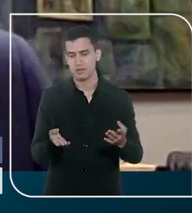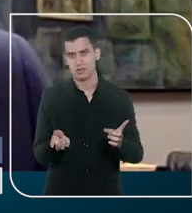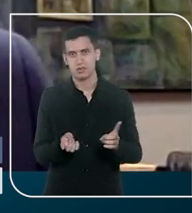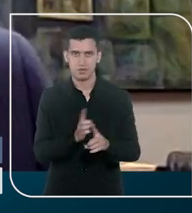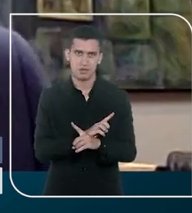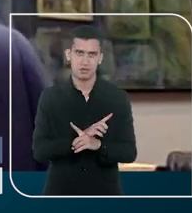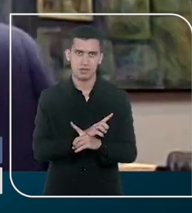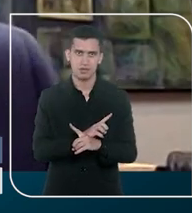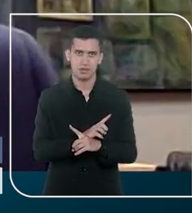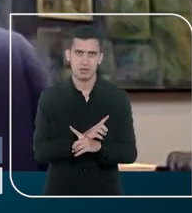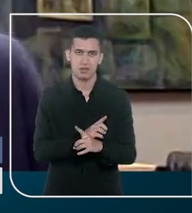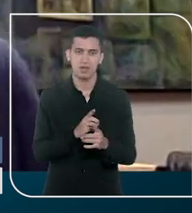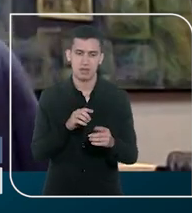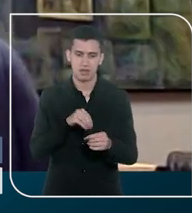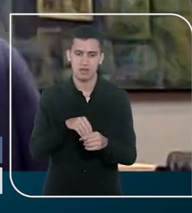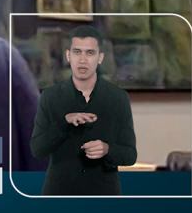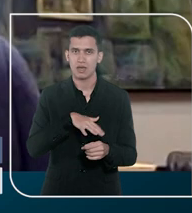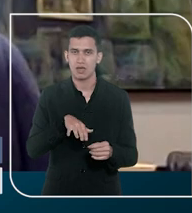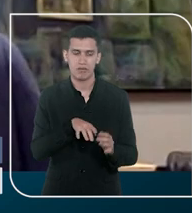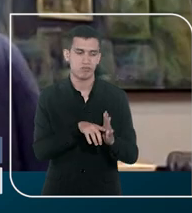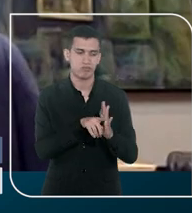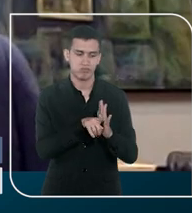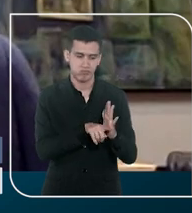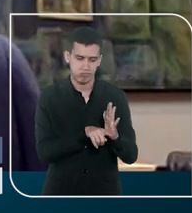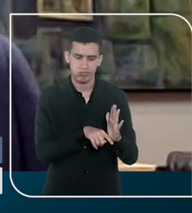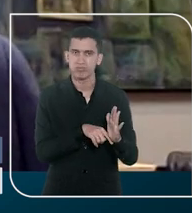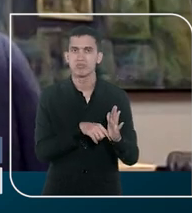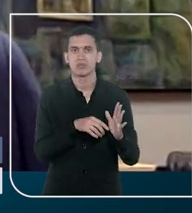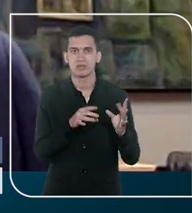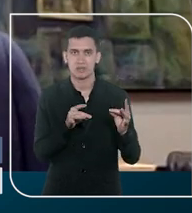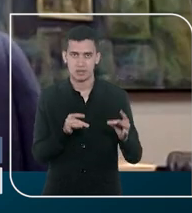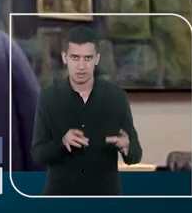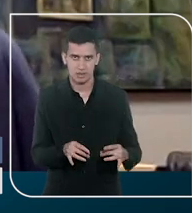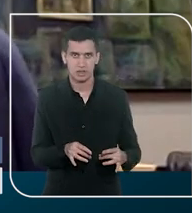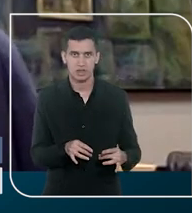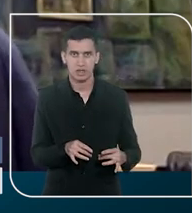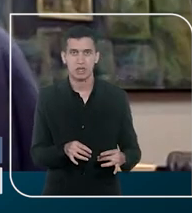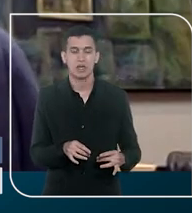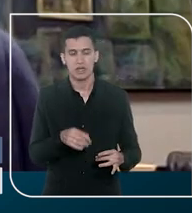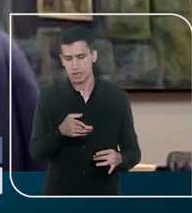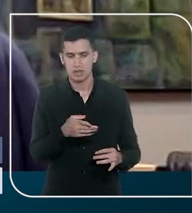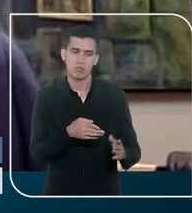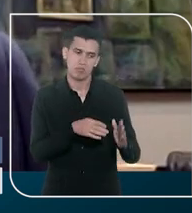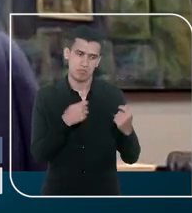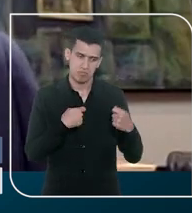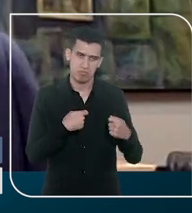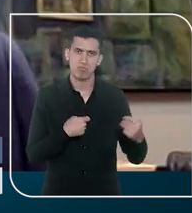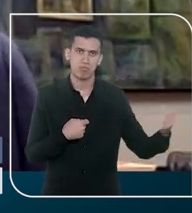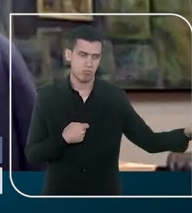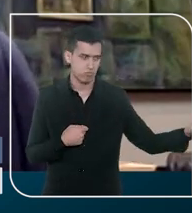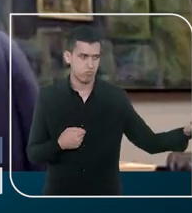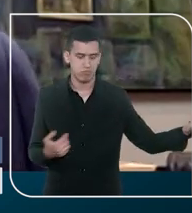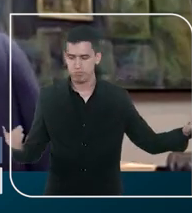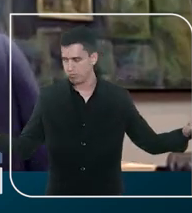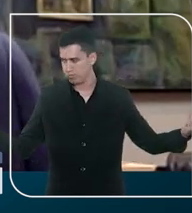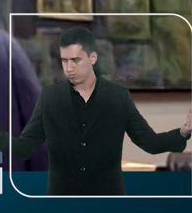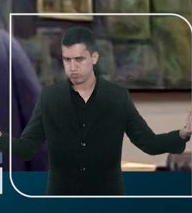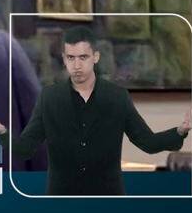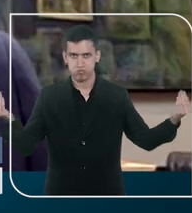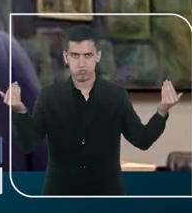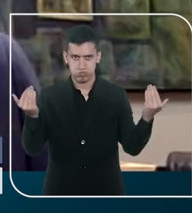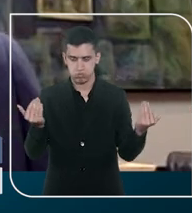divergência por meio do cotejo analítico, que nada mais é do que o comparativo entre os dois